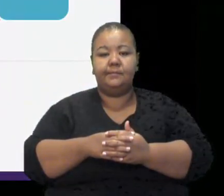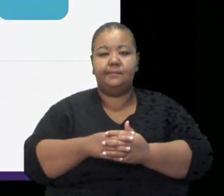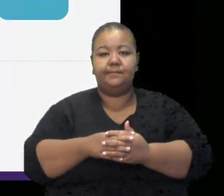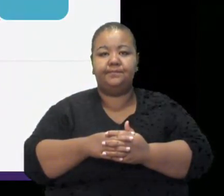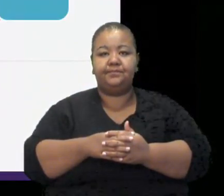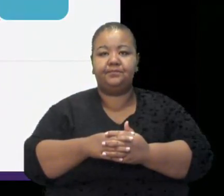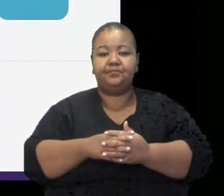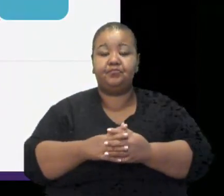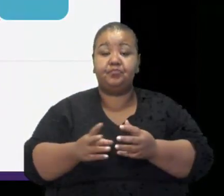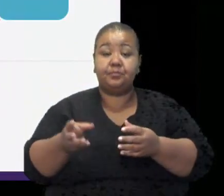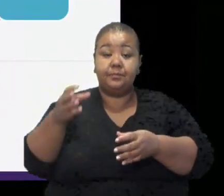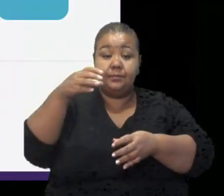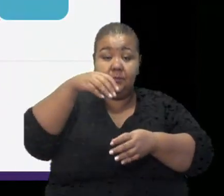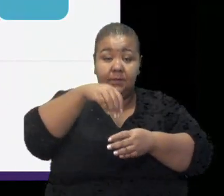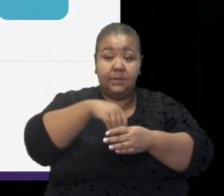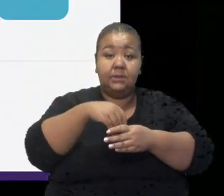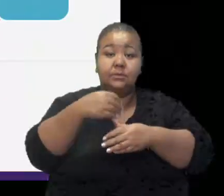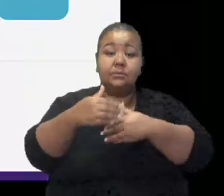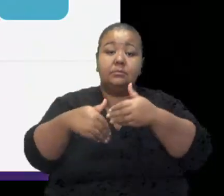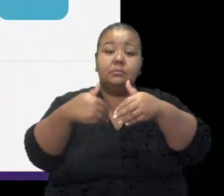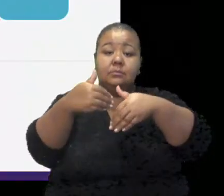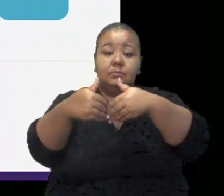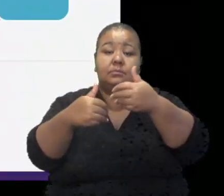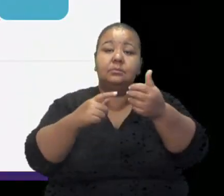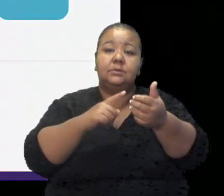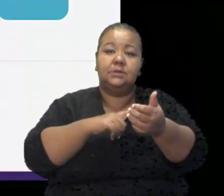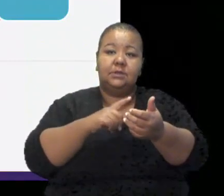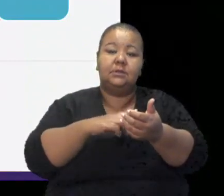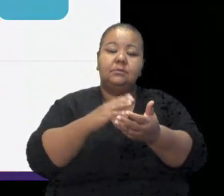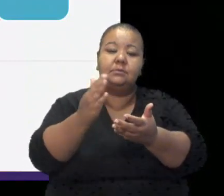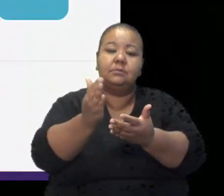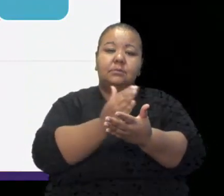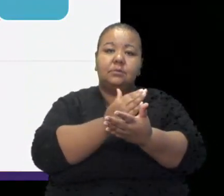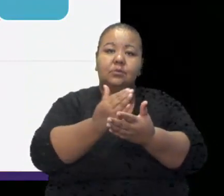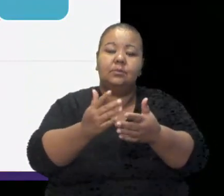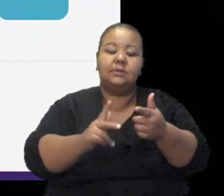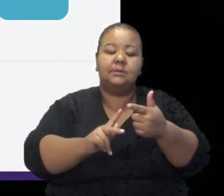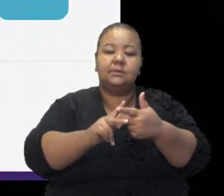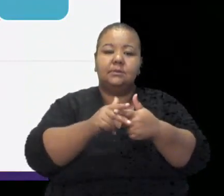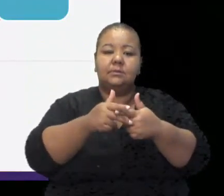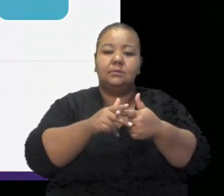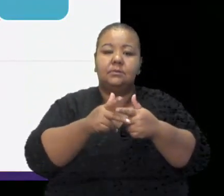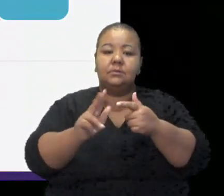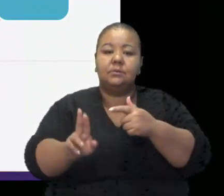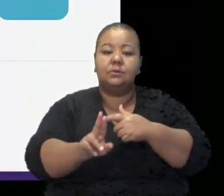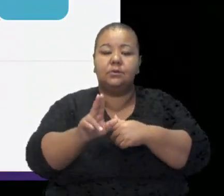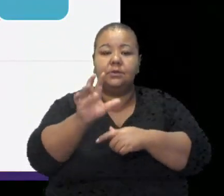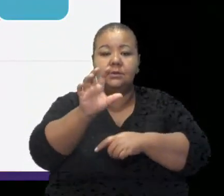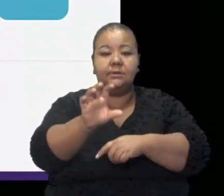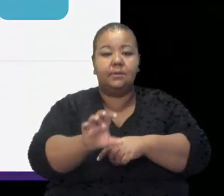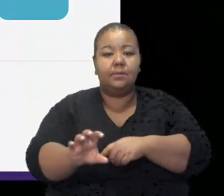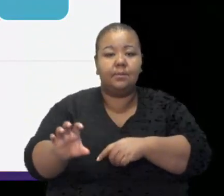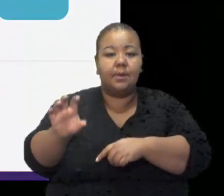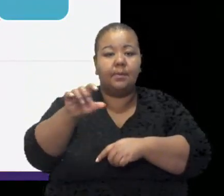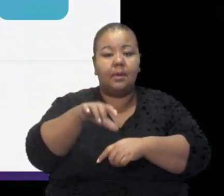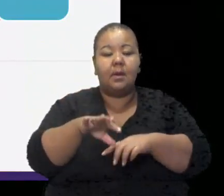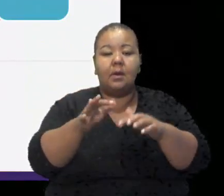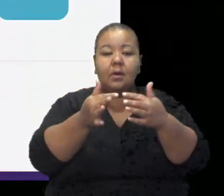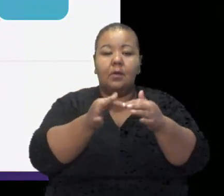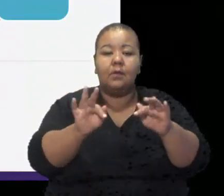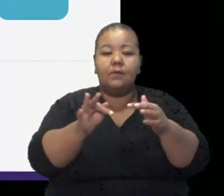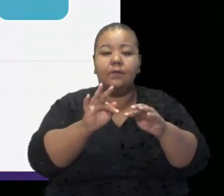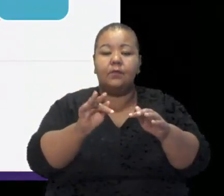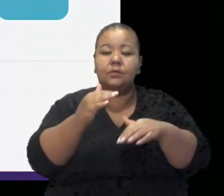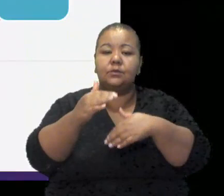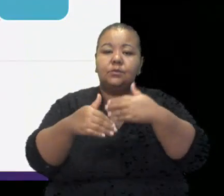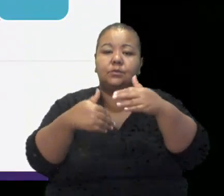Dentro desse processo todo, a gente tem algumas ferramentas que a gente usa para mapear os fluxos ou os processos. E a gente